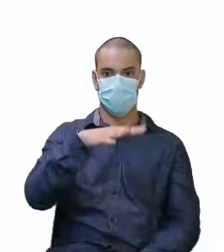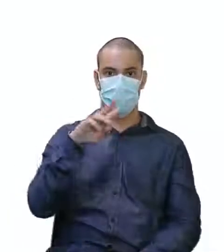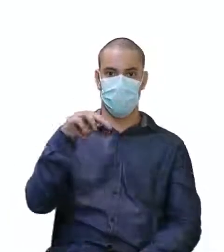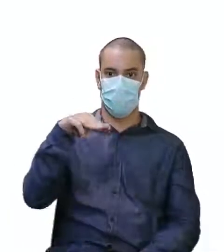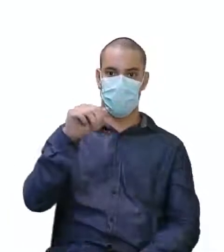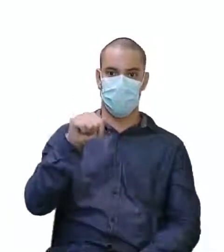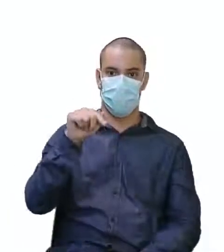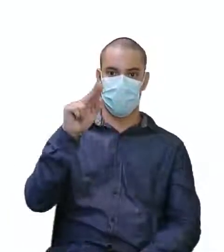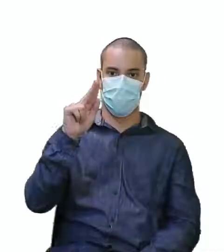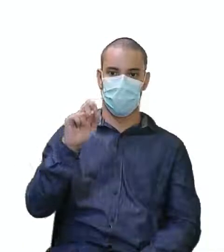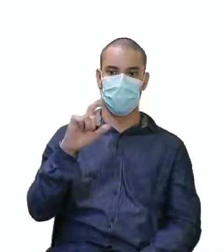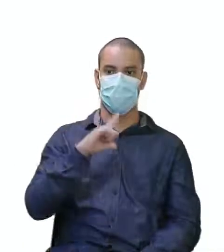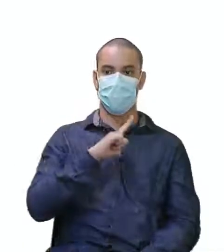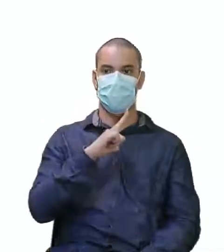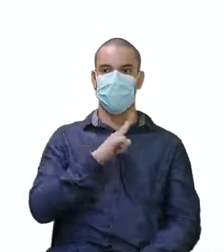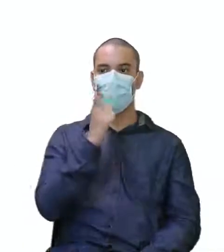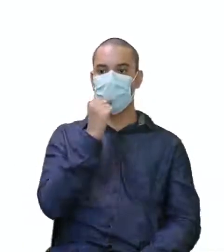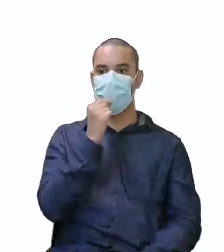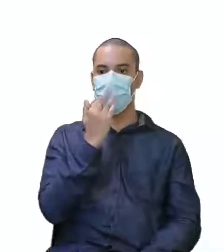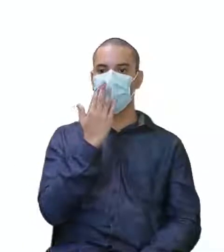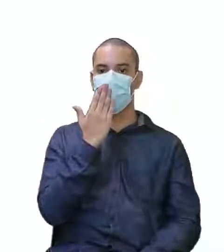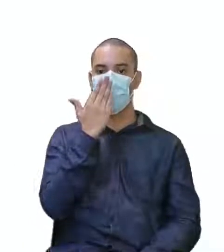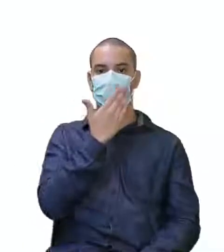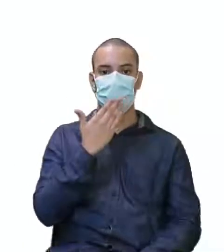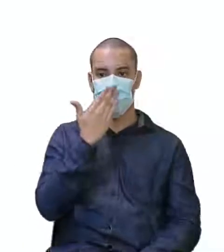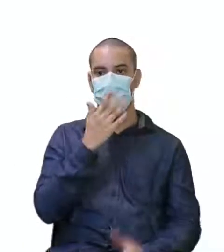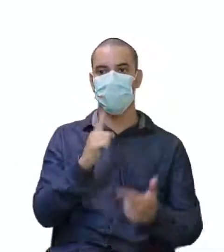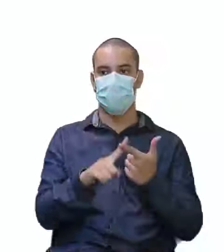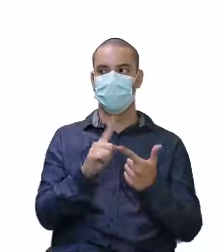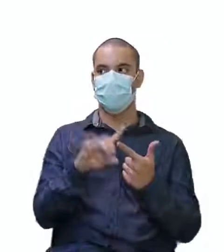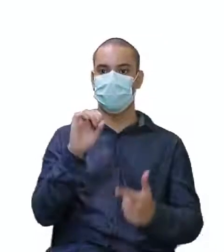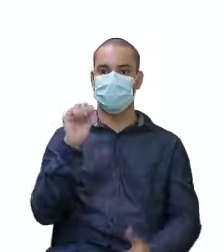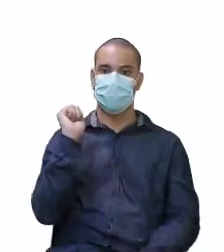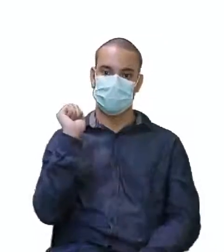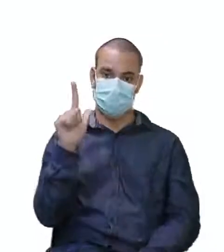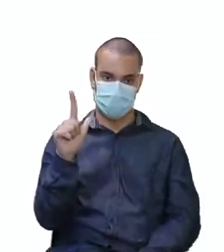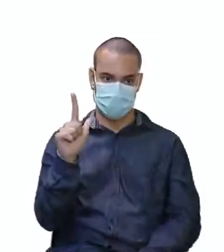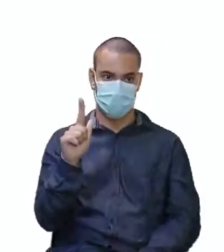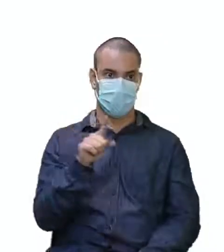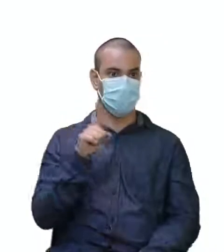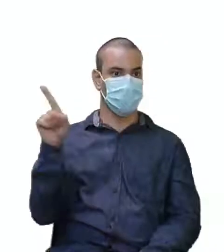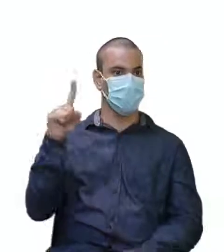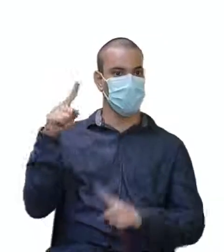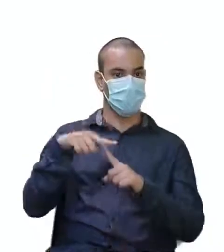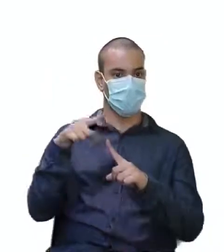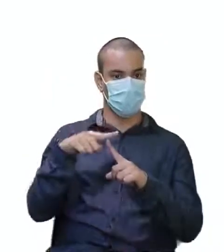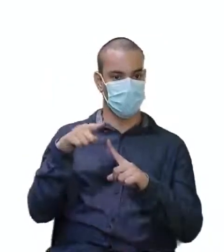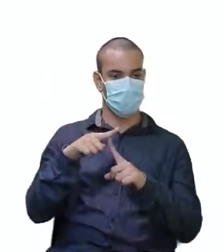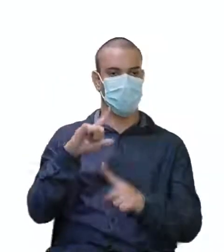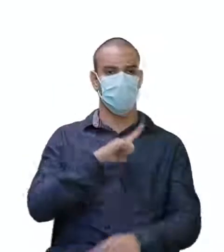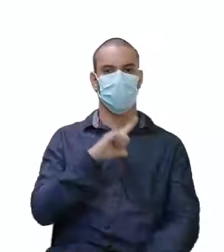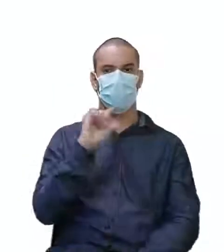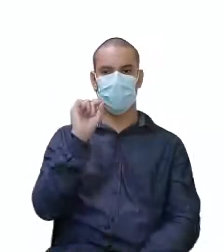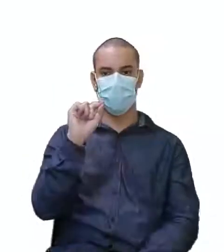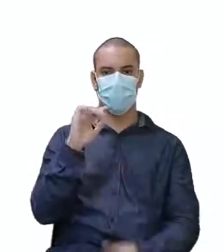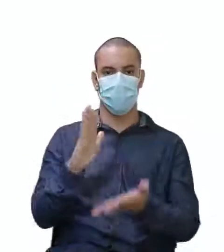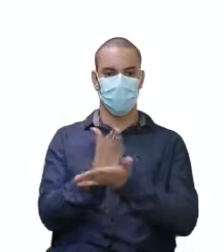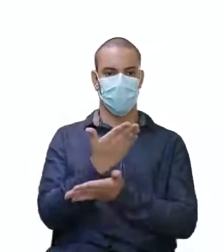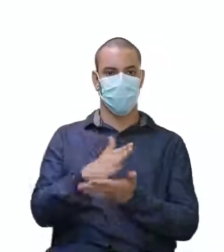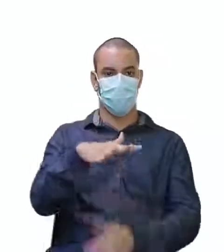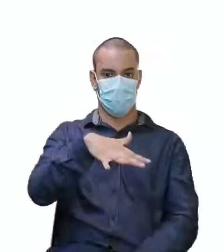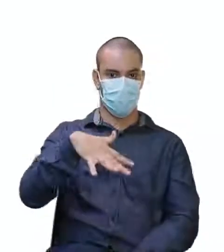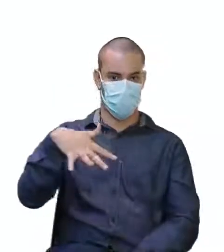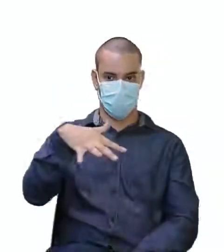encontram-se águas doce e água salgada. Nesses tipos de regiões, a gente tem algumas